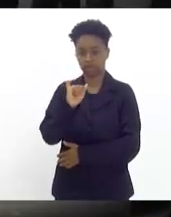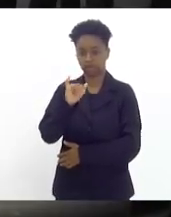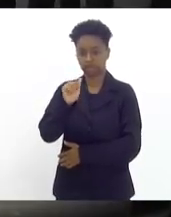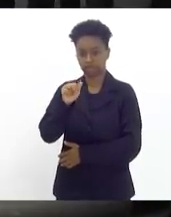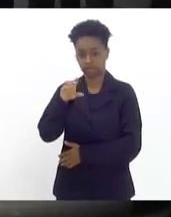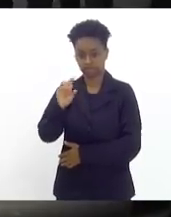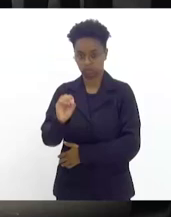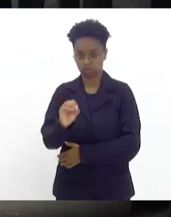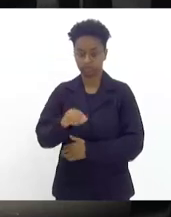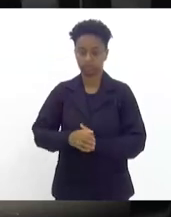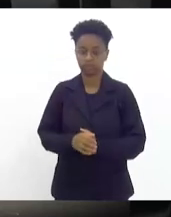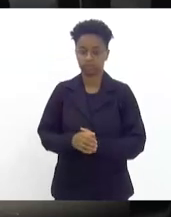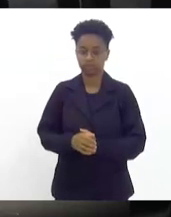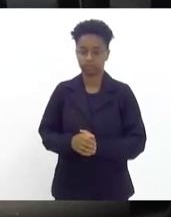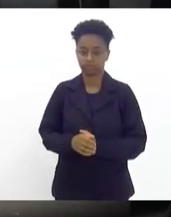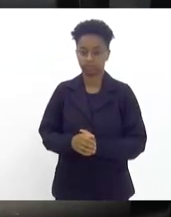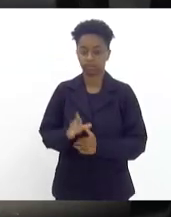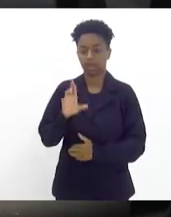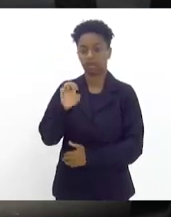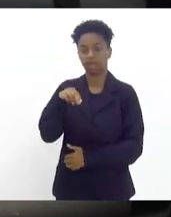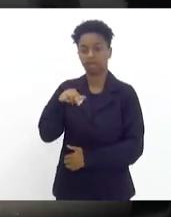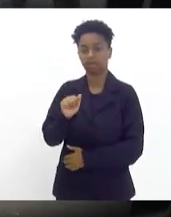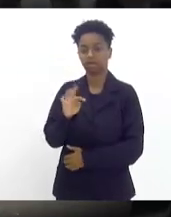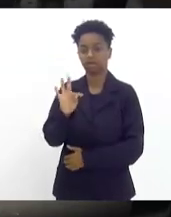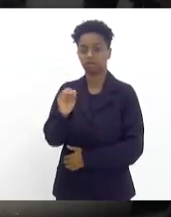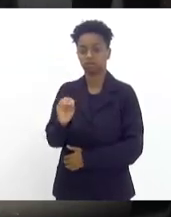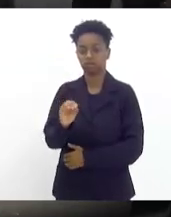Deputado Renato Miranda